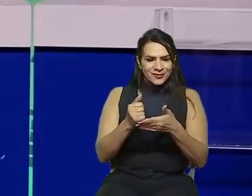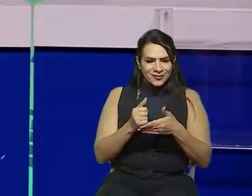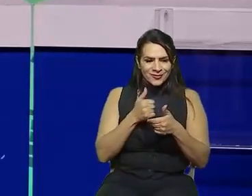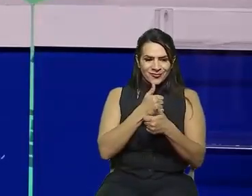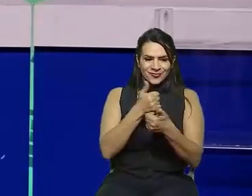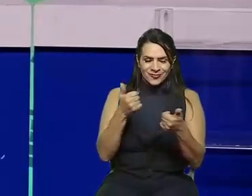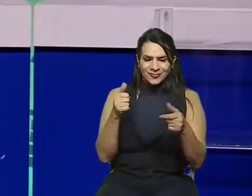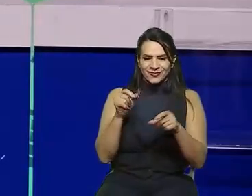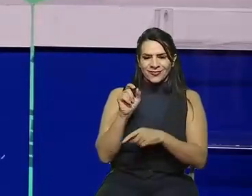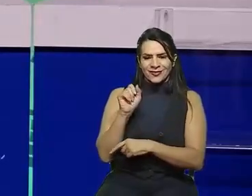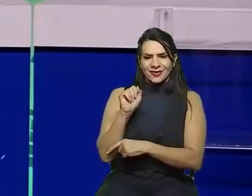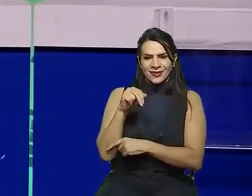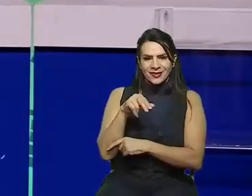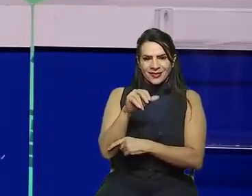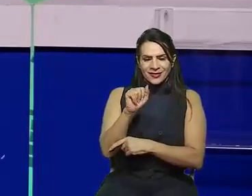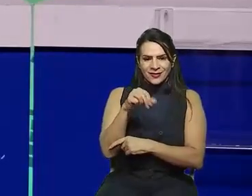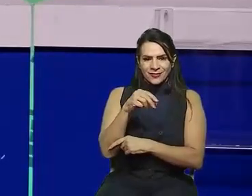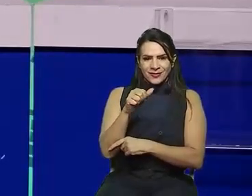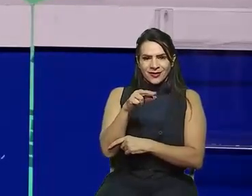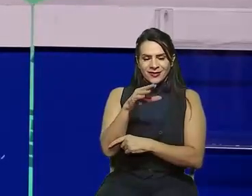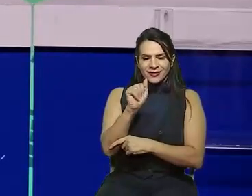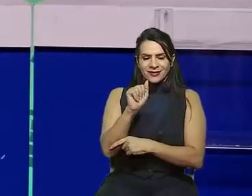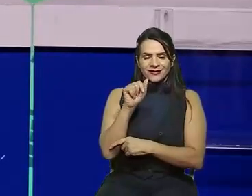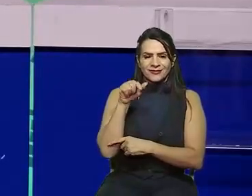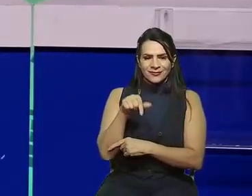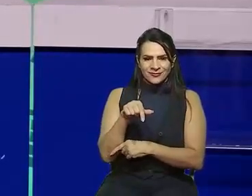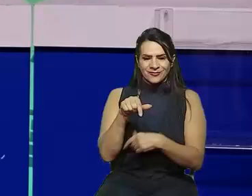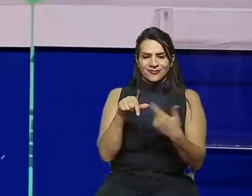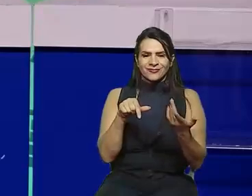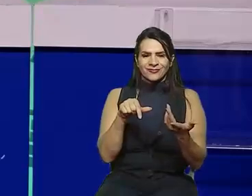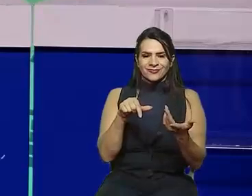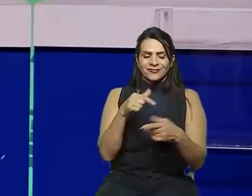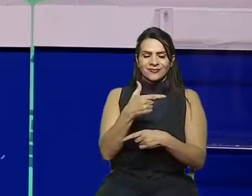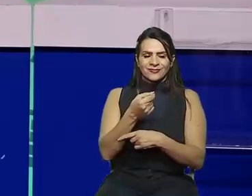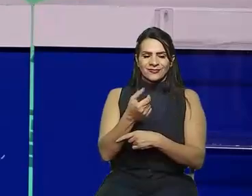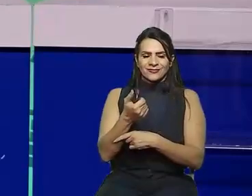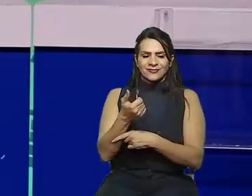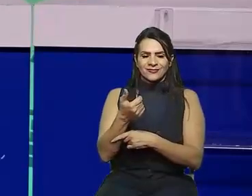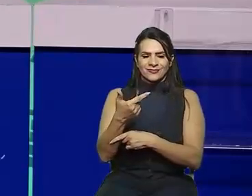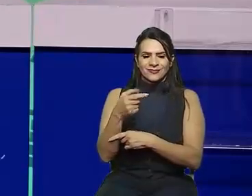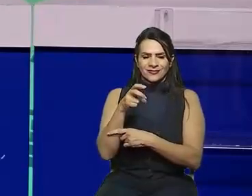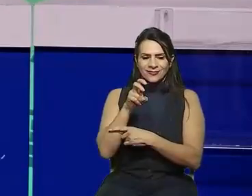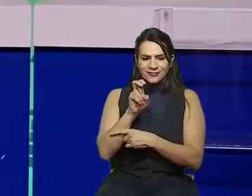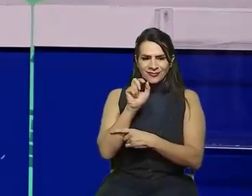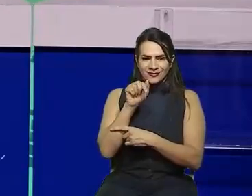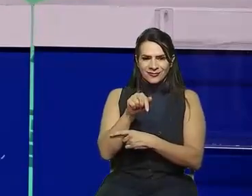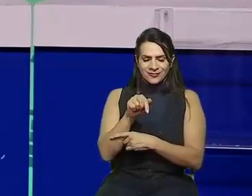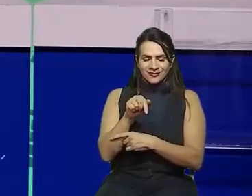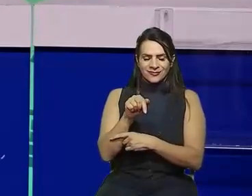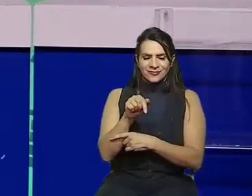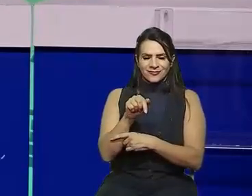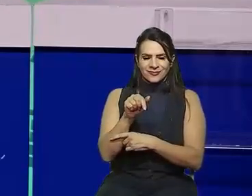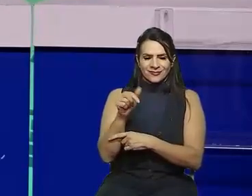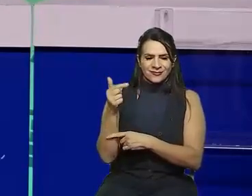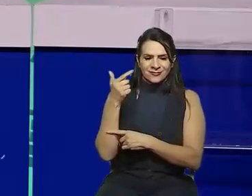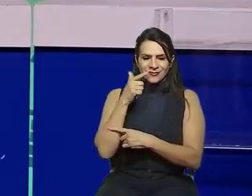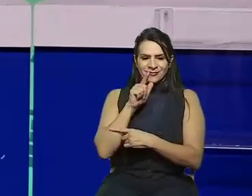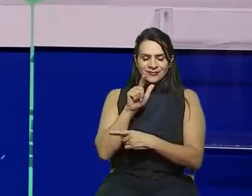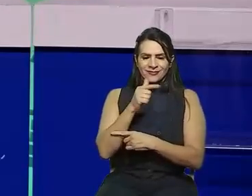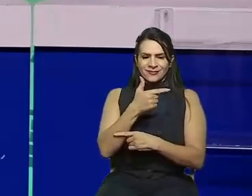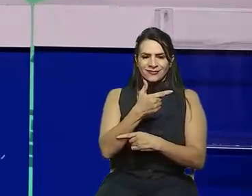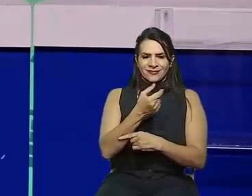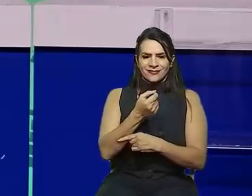mesa azul marinho e branca. Os convidados se assentam de trás dessa mesa. De frente ao lugar que cada um assenta, colado na mesa de frente